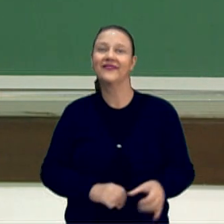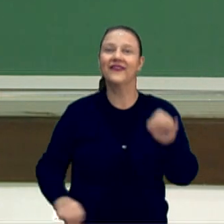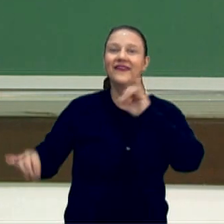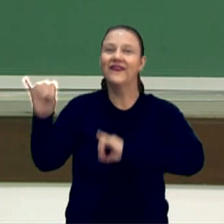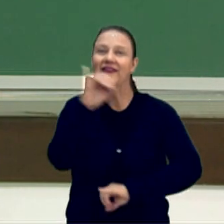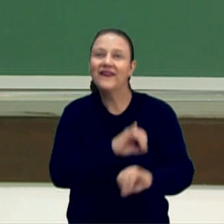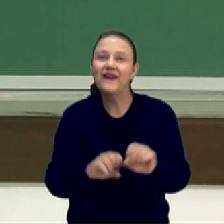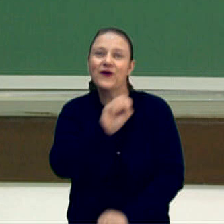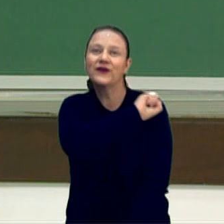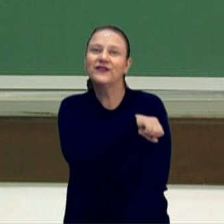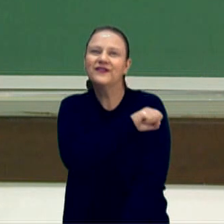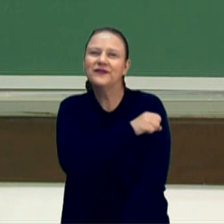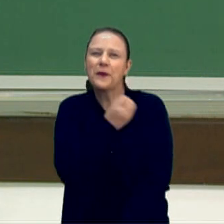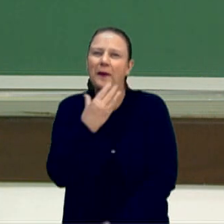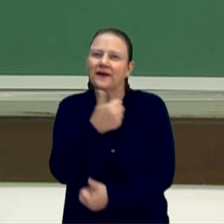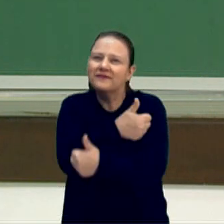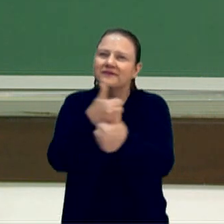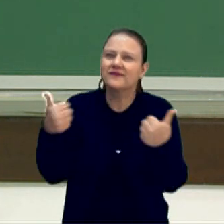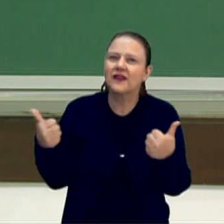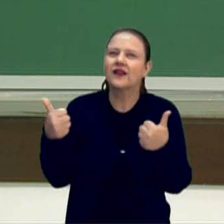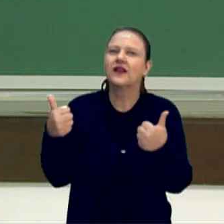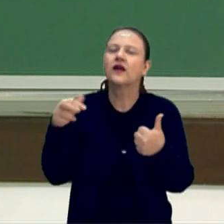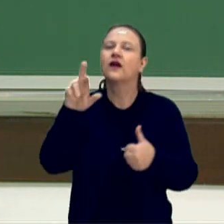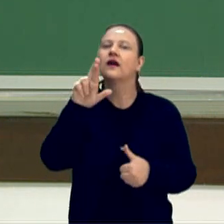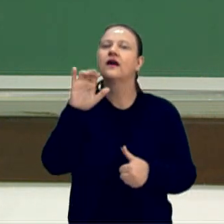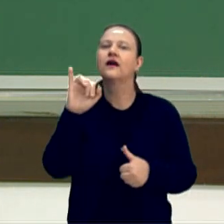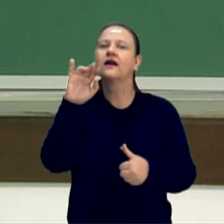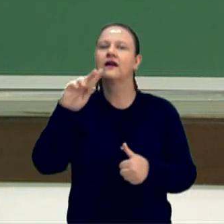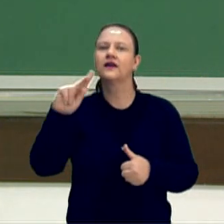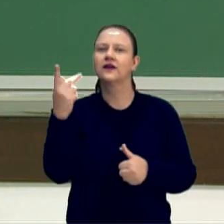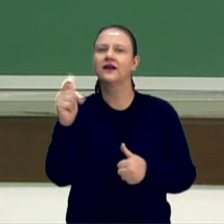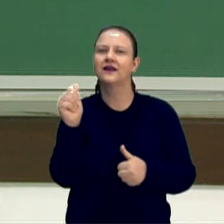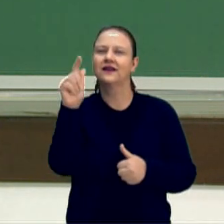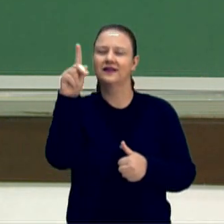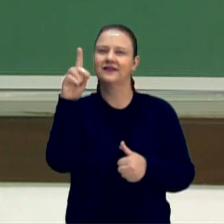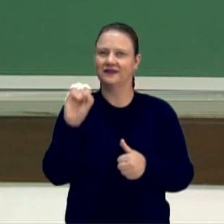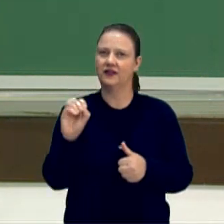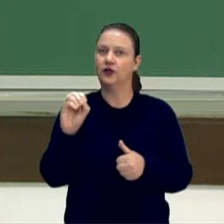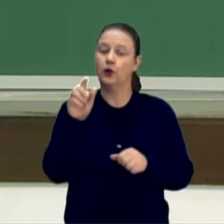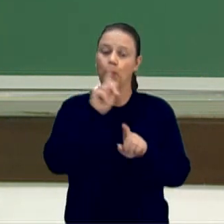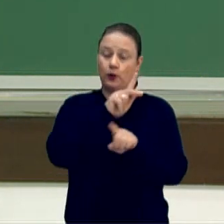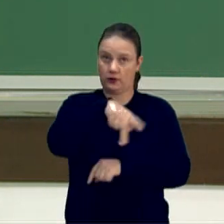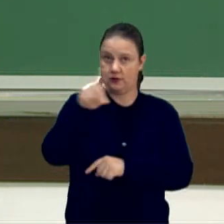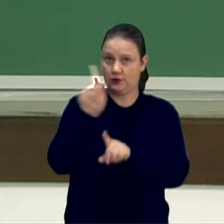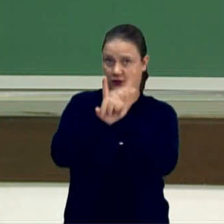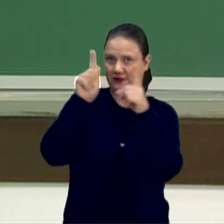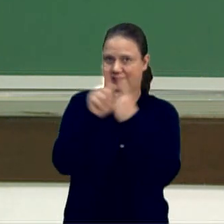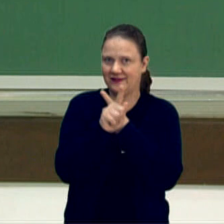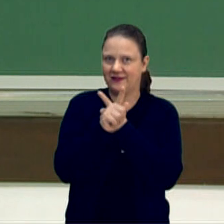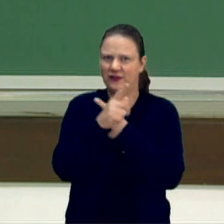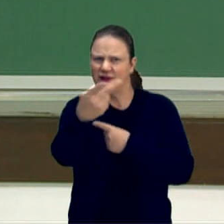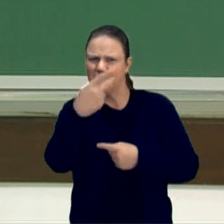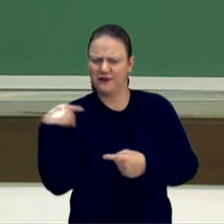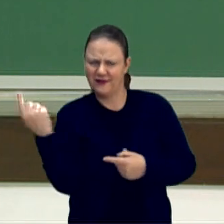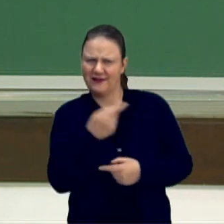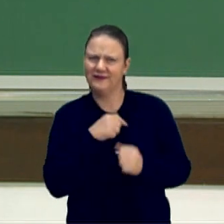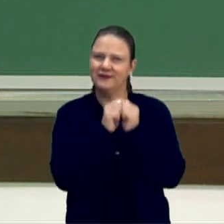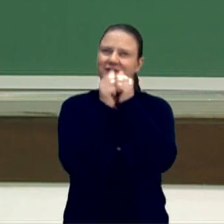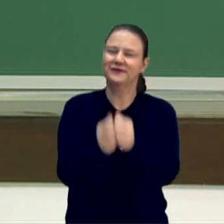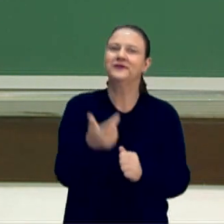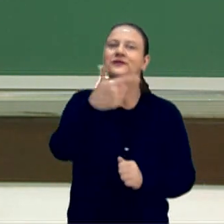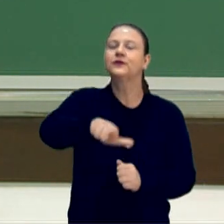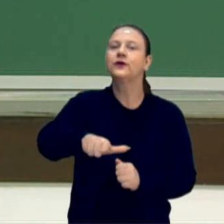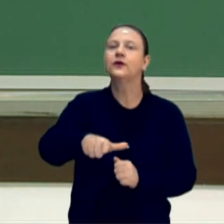Olá, oitavo ano, tudo bem? Meu nome é Richard, professor de Geografia de vocês, e aí estamos juntos novamente.